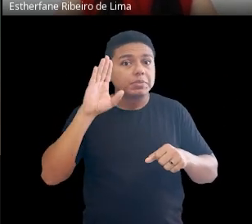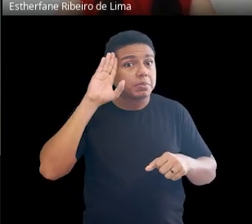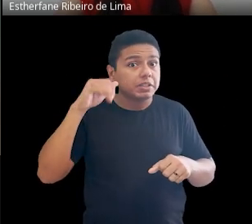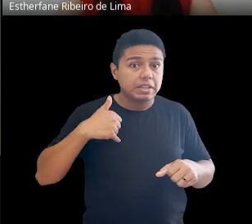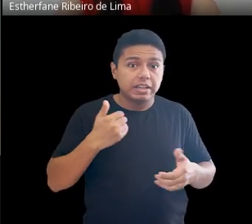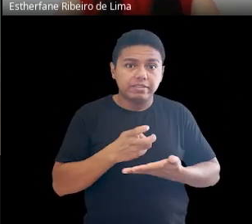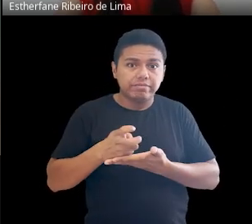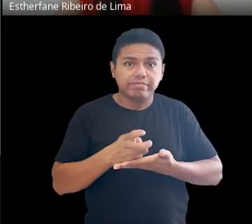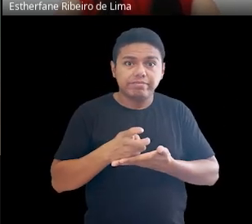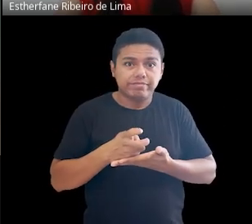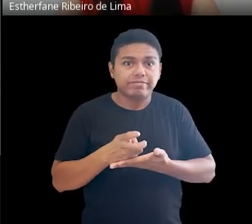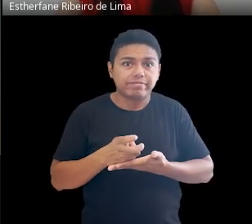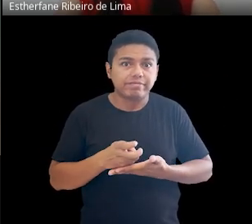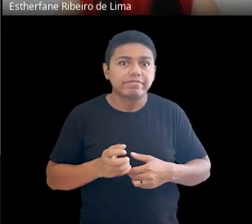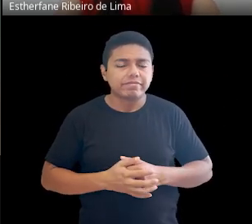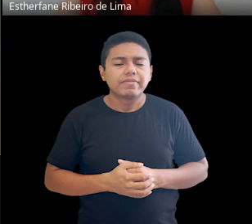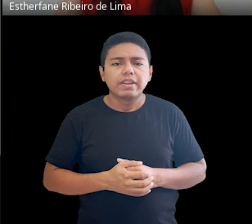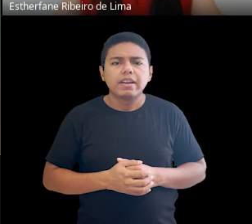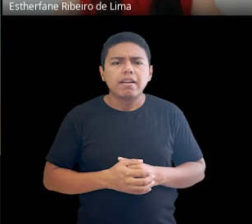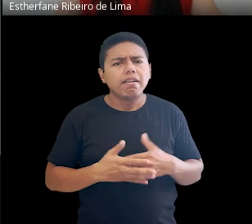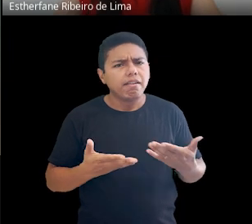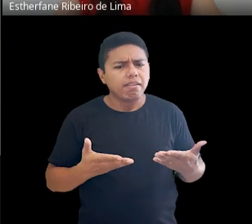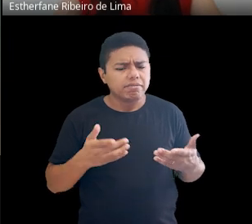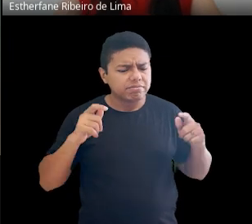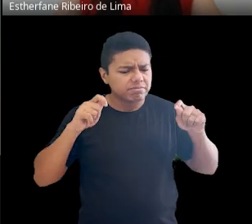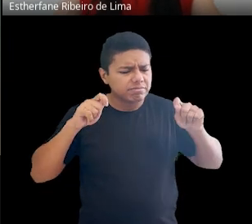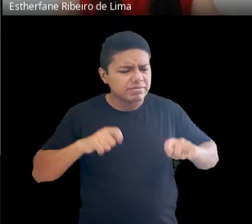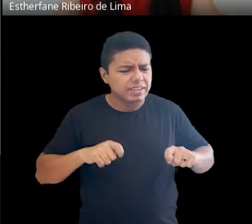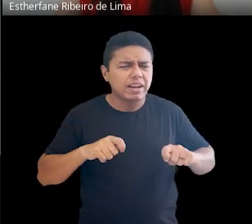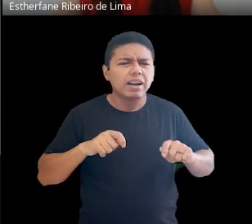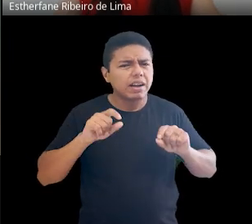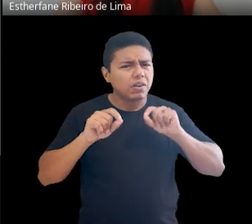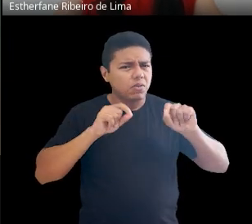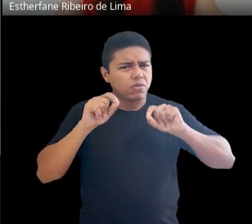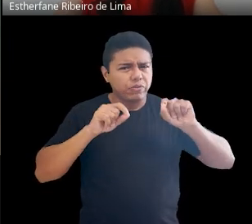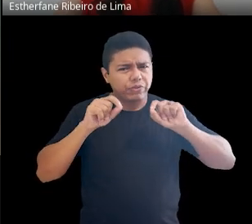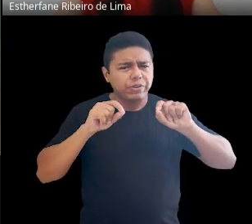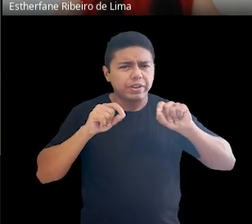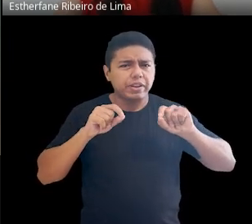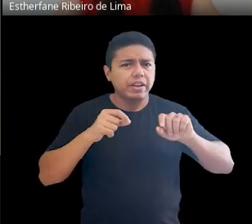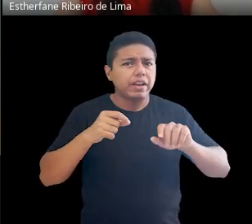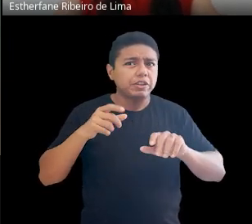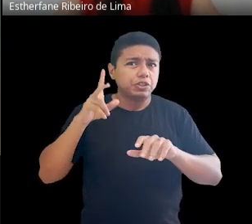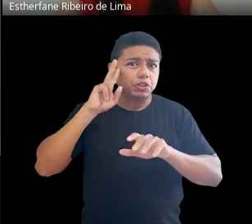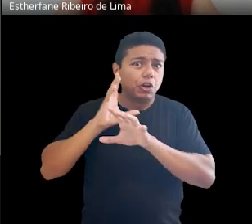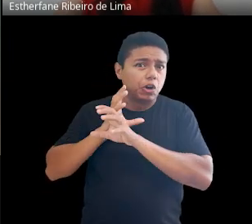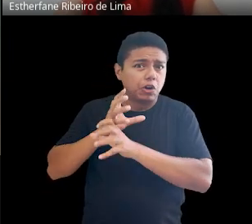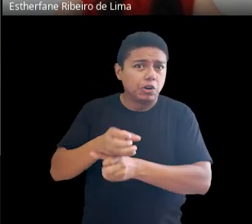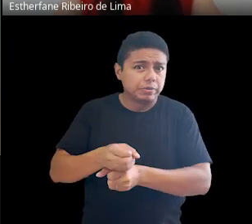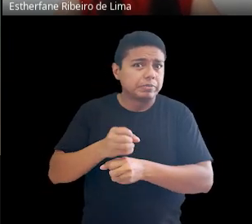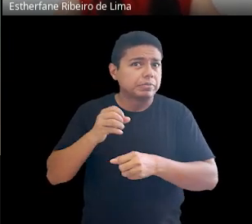gestacional. Então, essa DUM é confiável? Então, o ciclo, porque é importante sabermos os antecedentes, porque se o